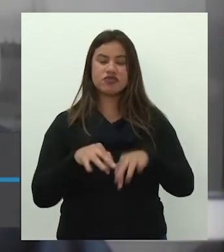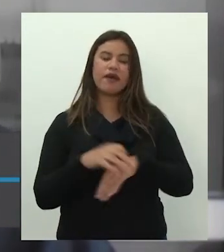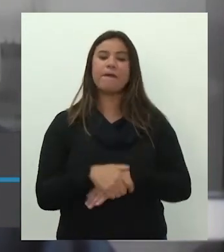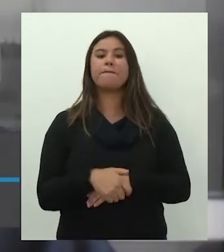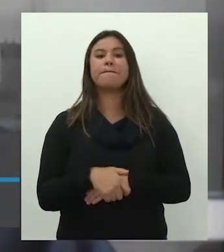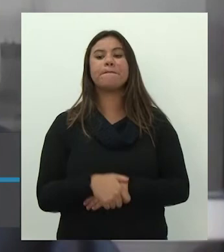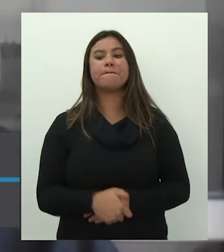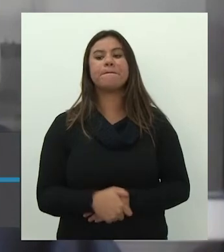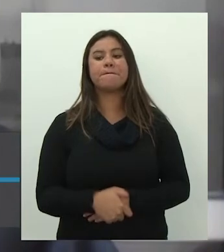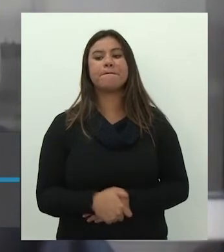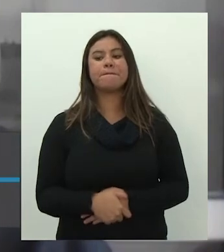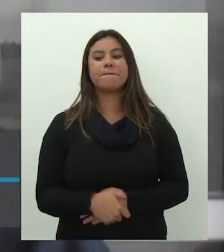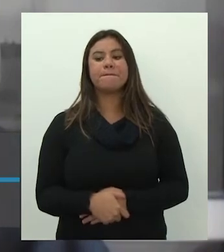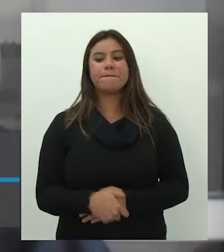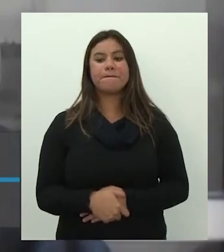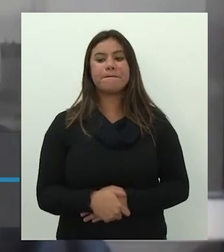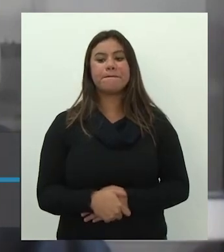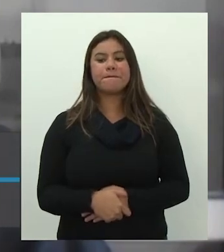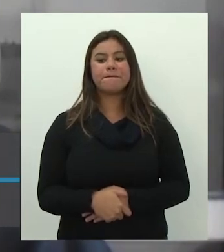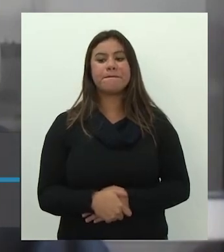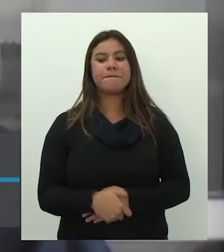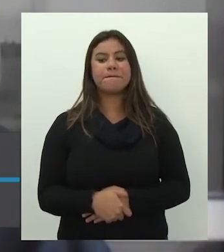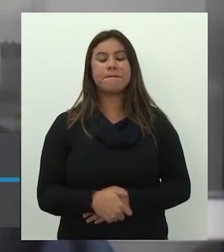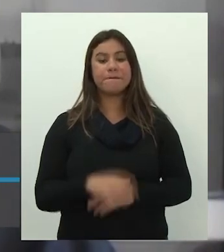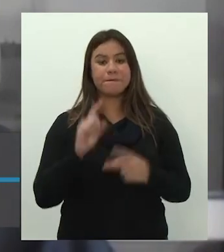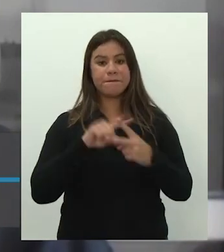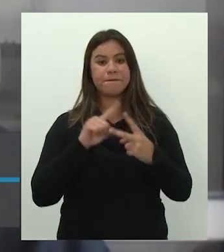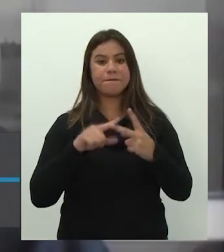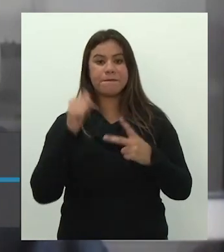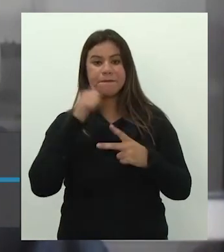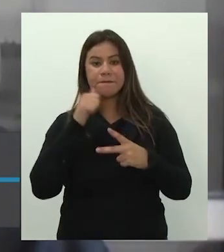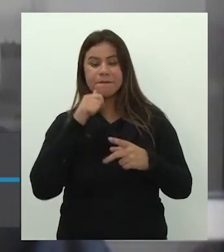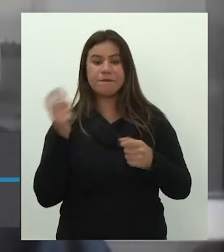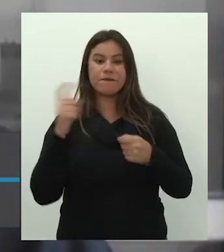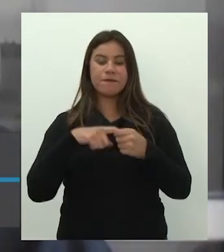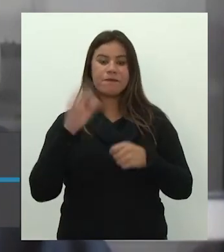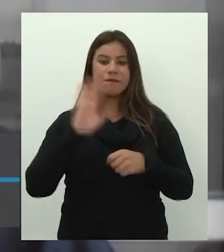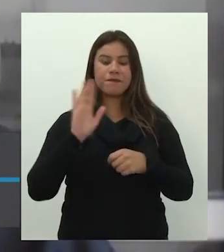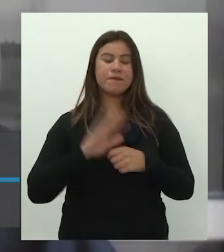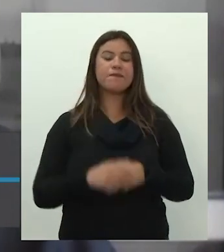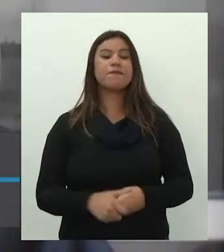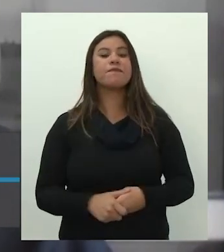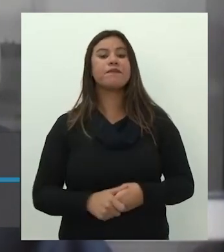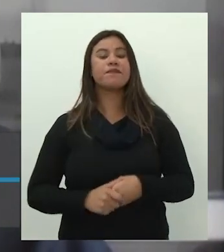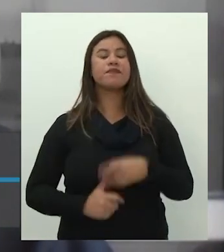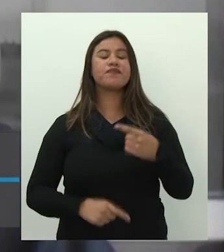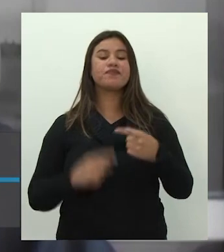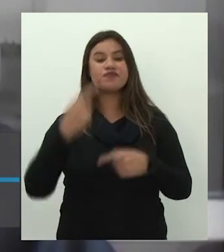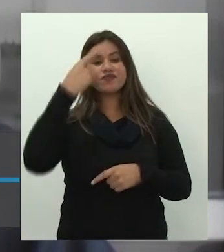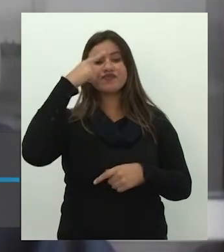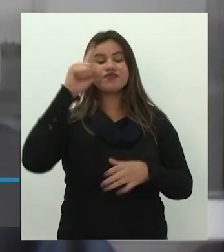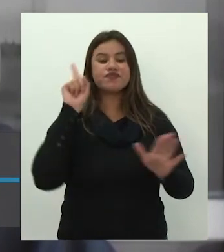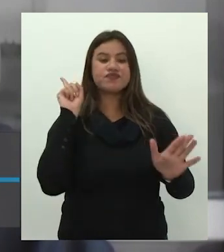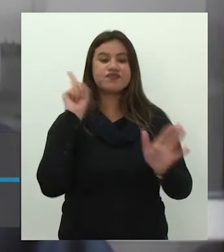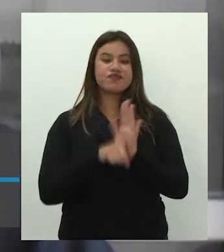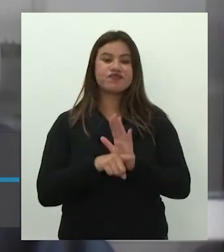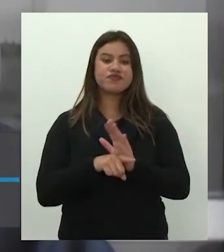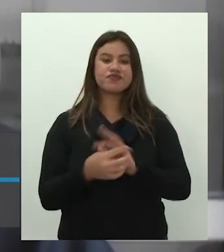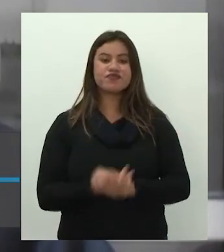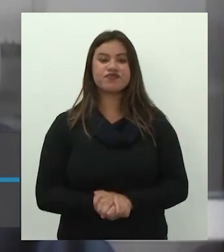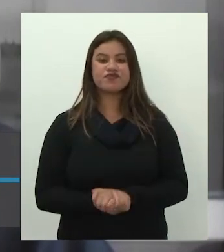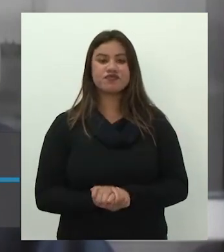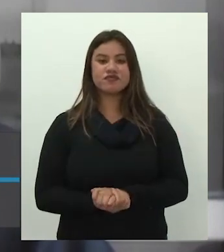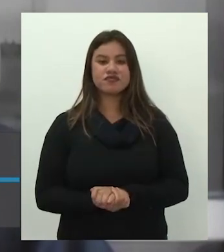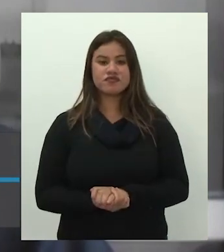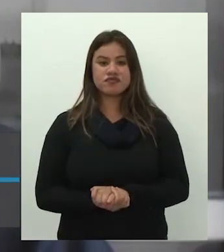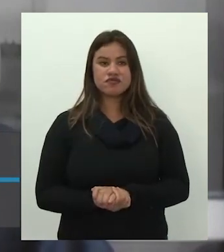Cláudia, também com a Carmen, e retorno aí para me despedir de todos. A última pergunta é: a dificuldade em